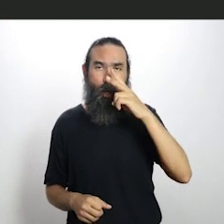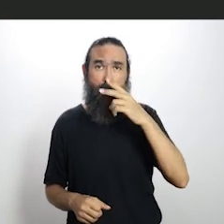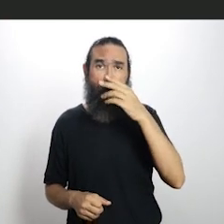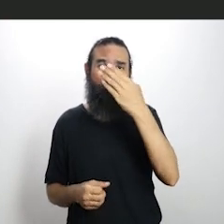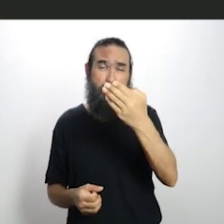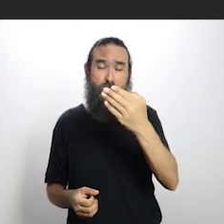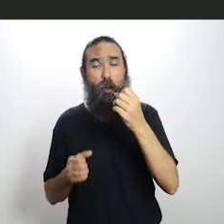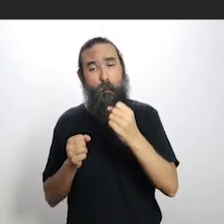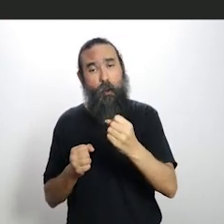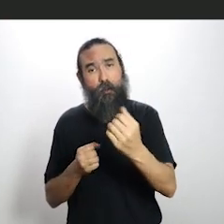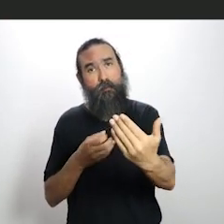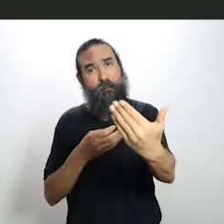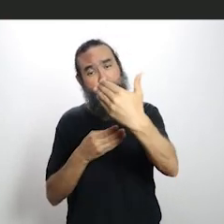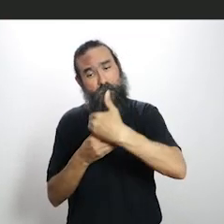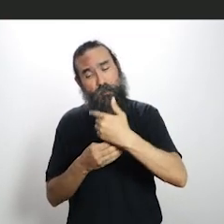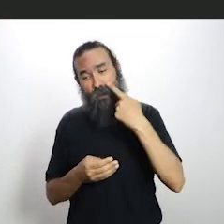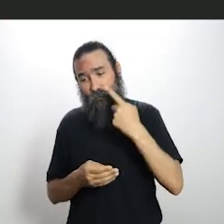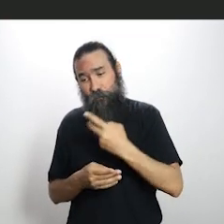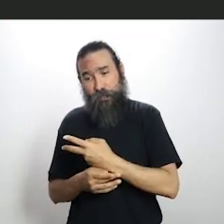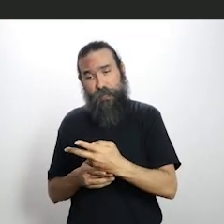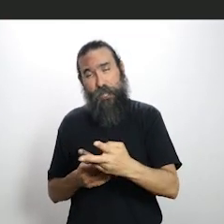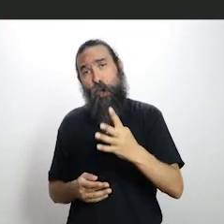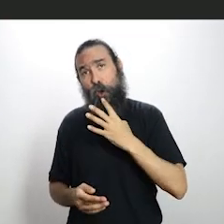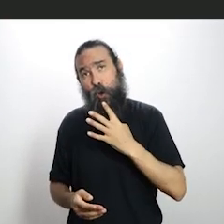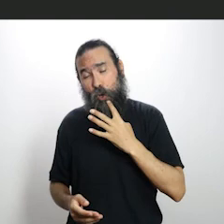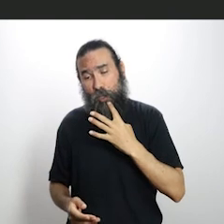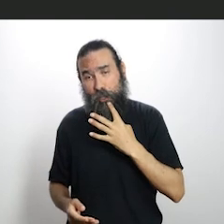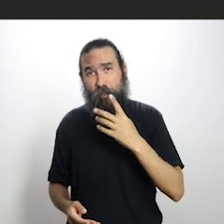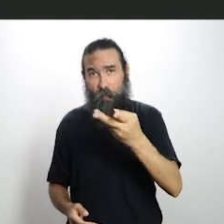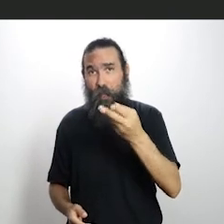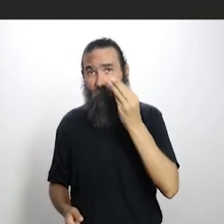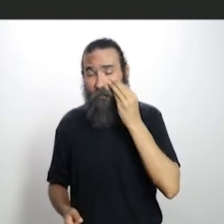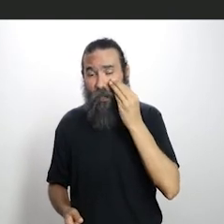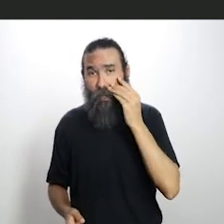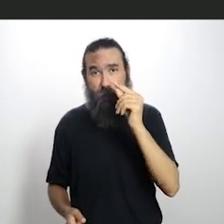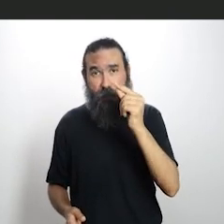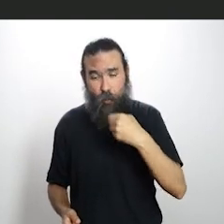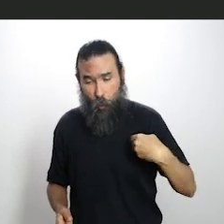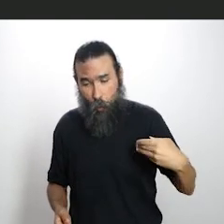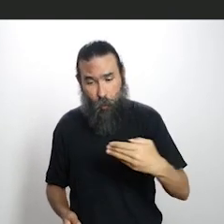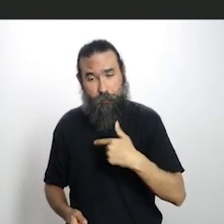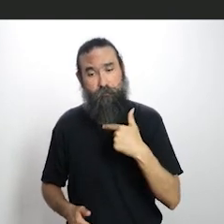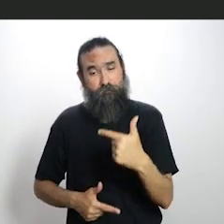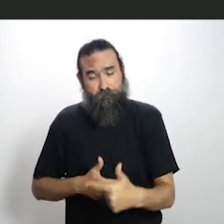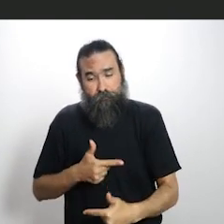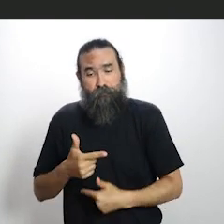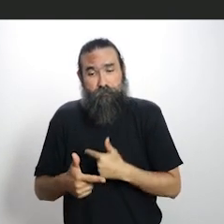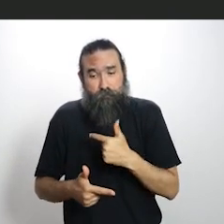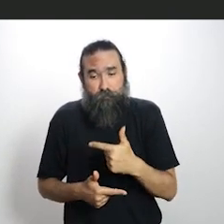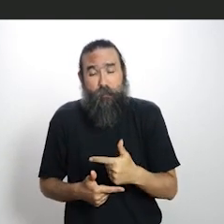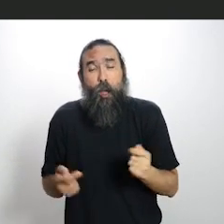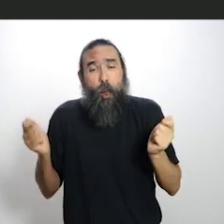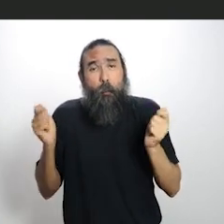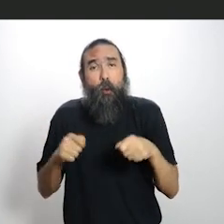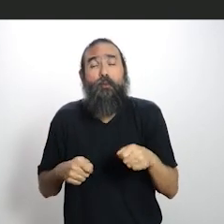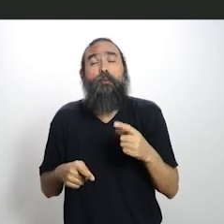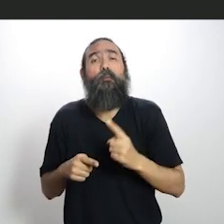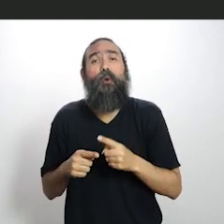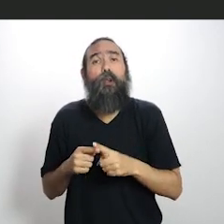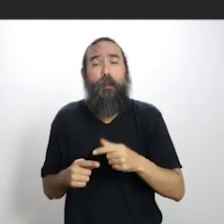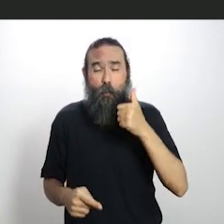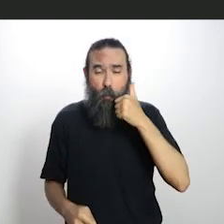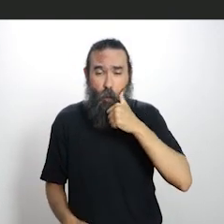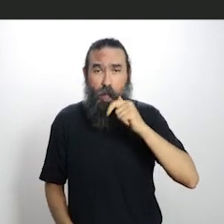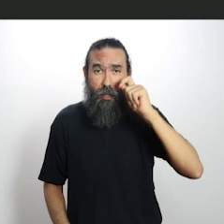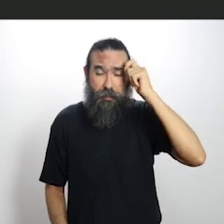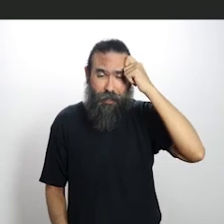negras e que a elas foram negadas essa educação que está aí que também eu confesso e para mim foi graças também